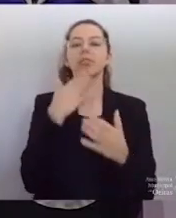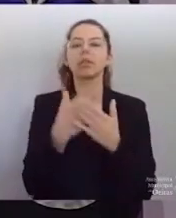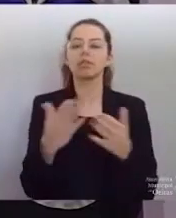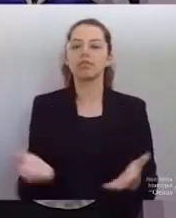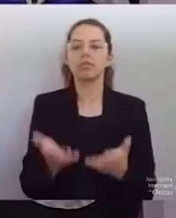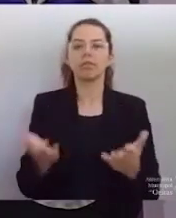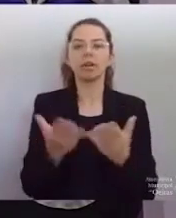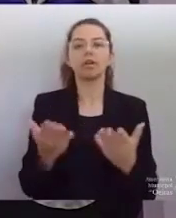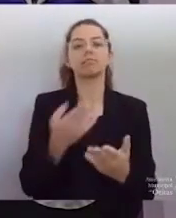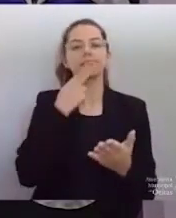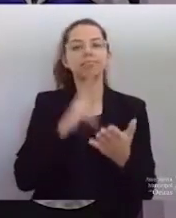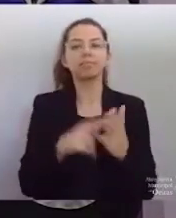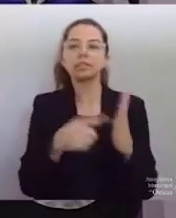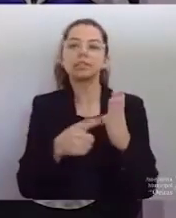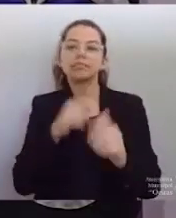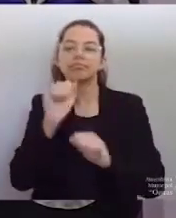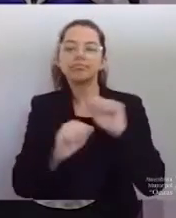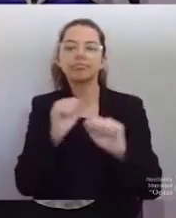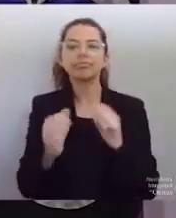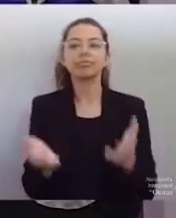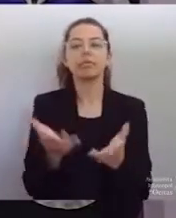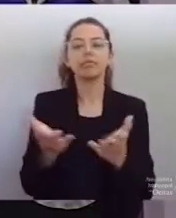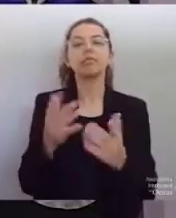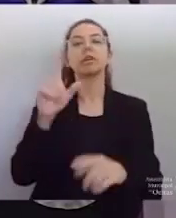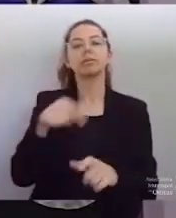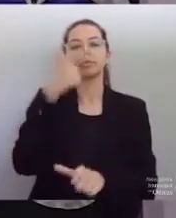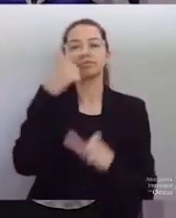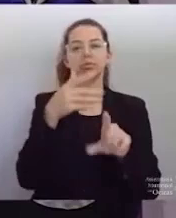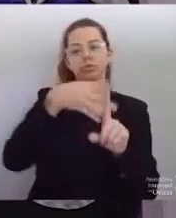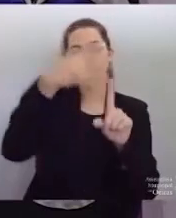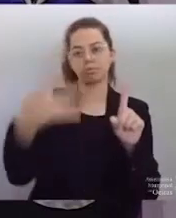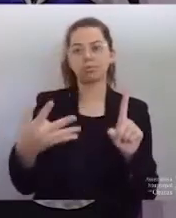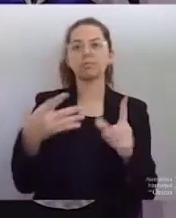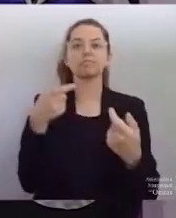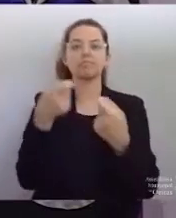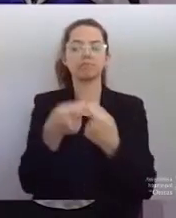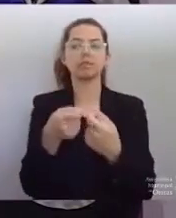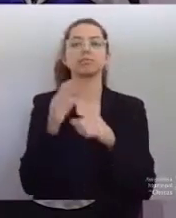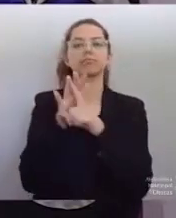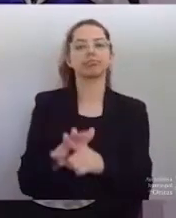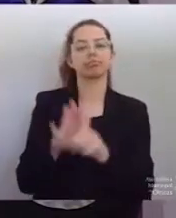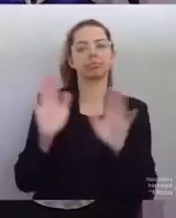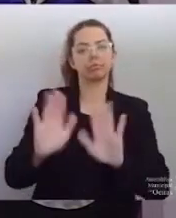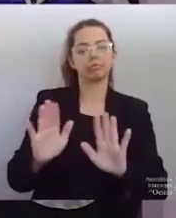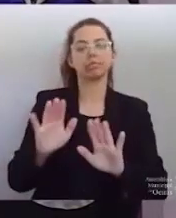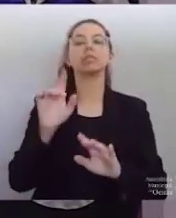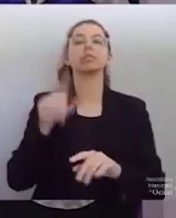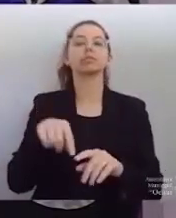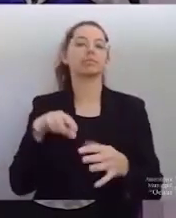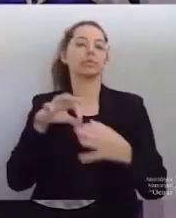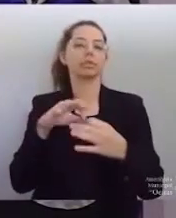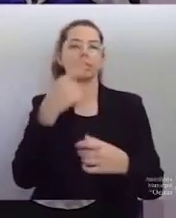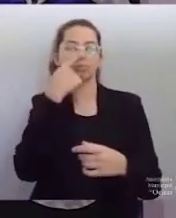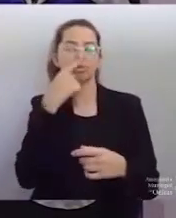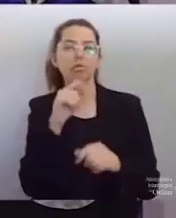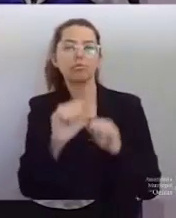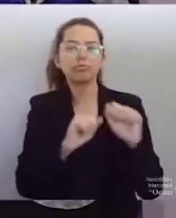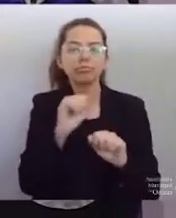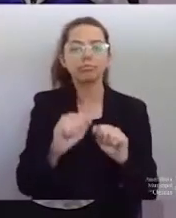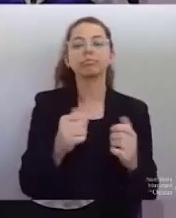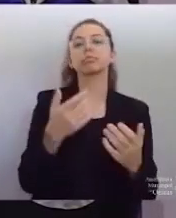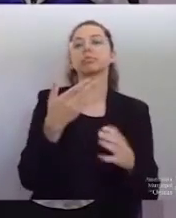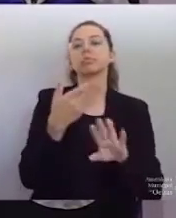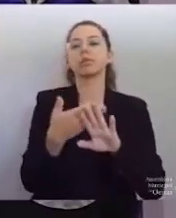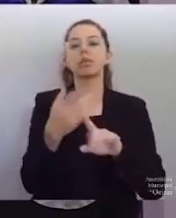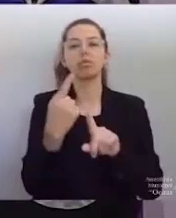e combater a discriminação de pessoas LGBTI em razão da orientação sexual, identidade, expressão de género e características